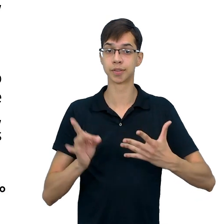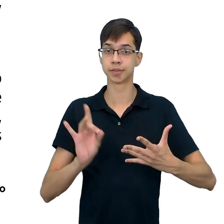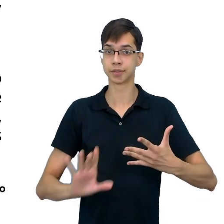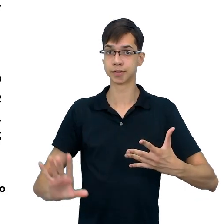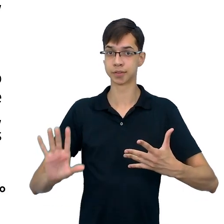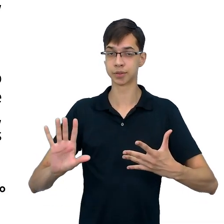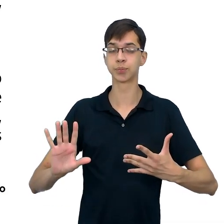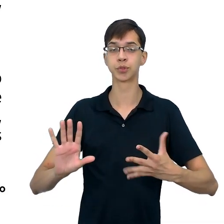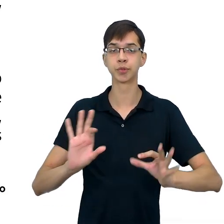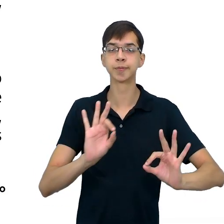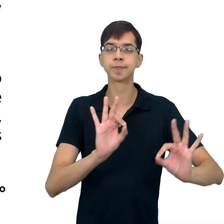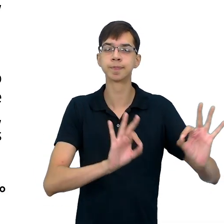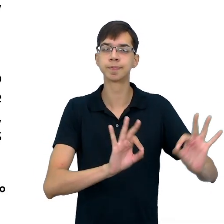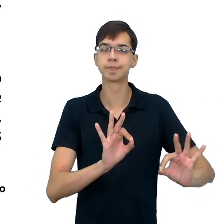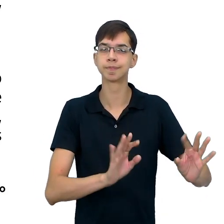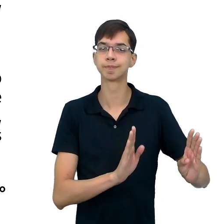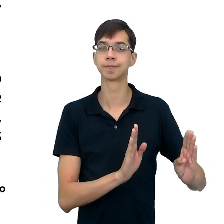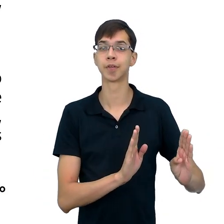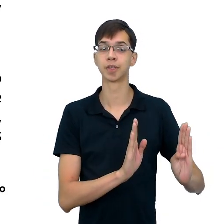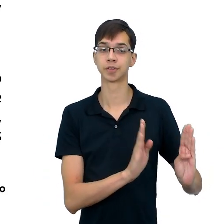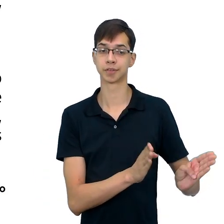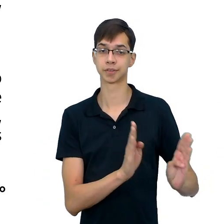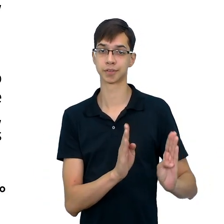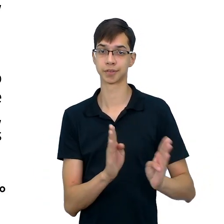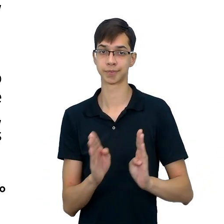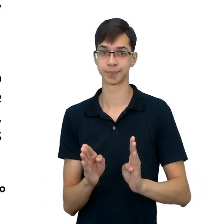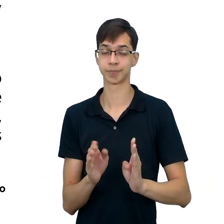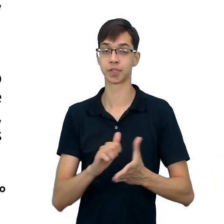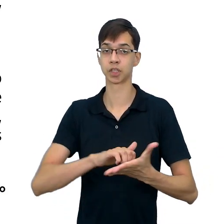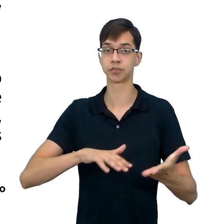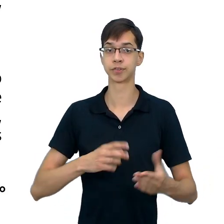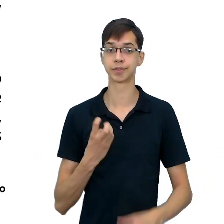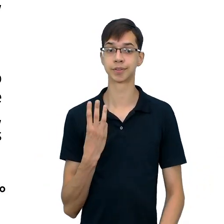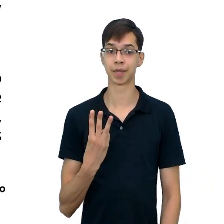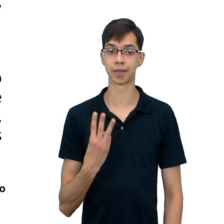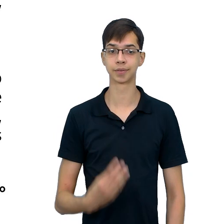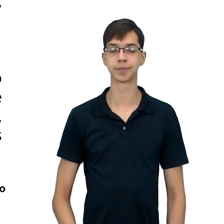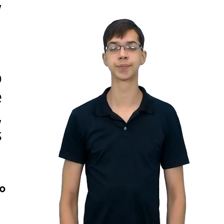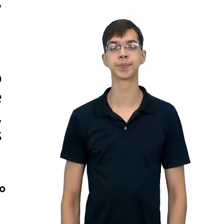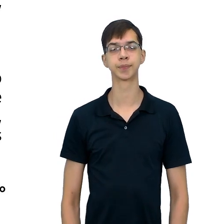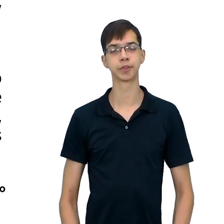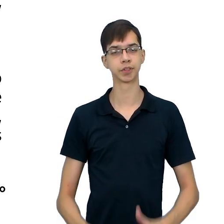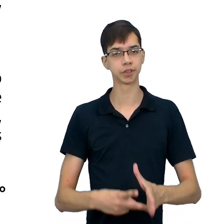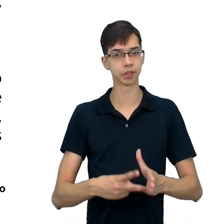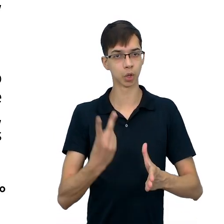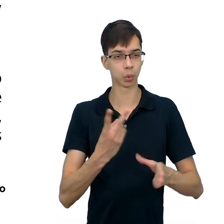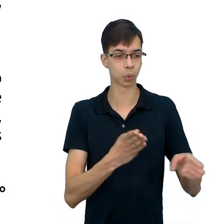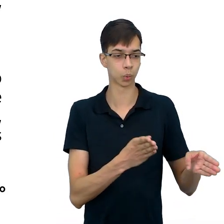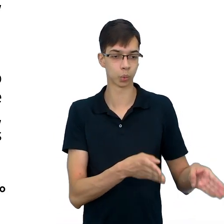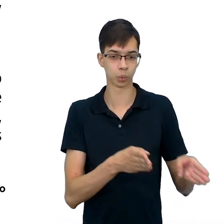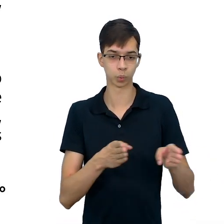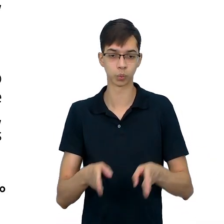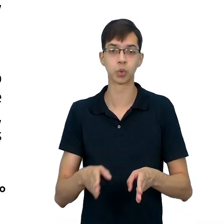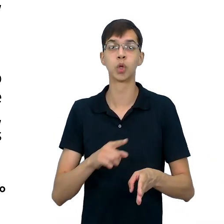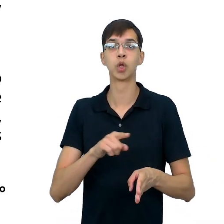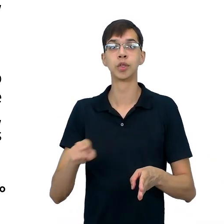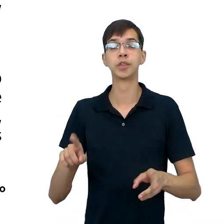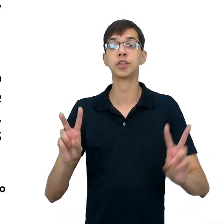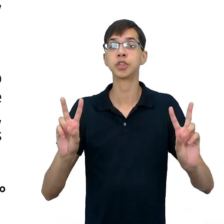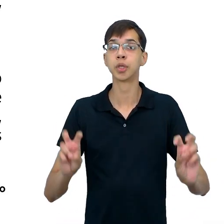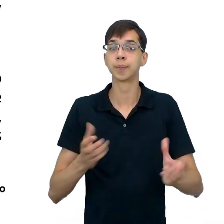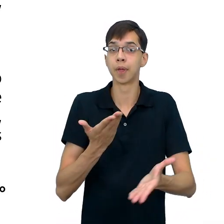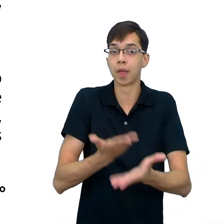da sequência de atividade 3. Numa segunda etapa, selecionar as aulas da sequência de atividade 3,